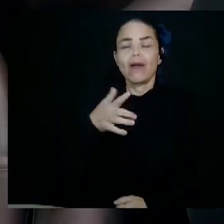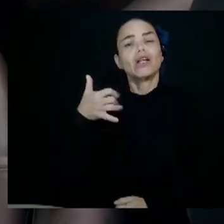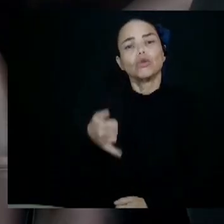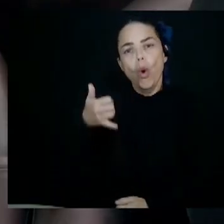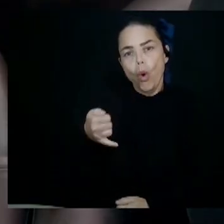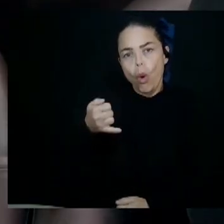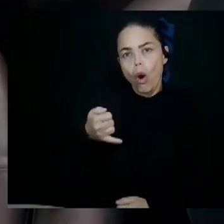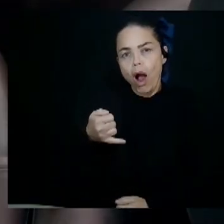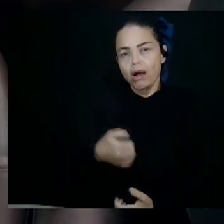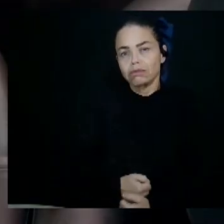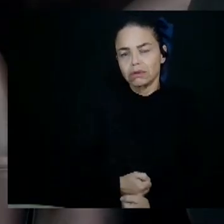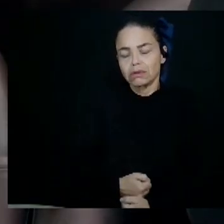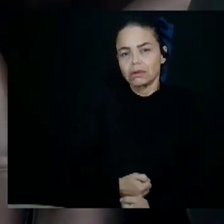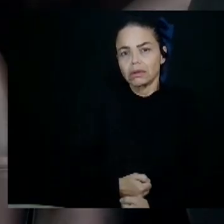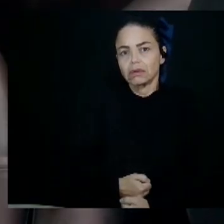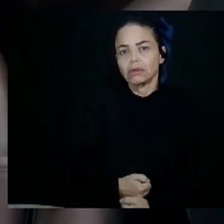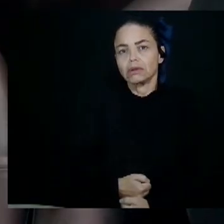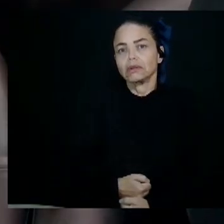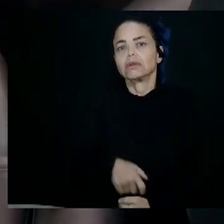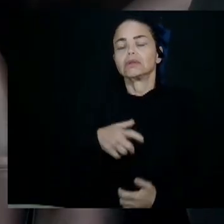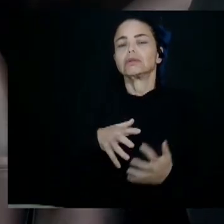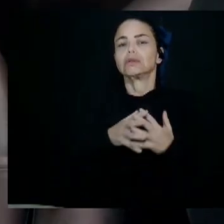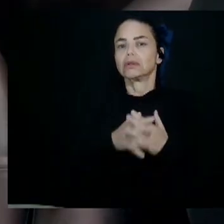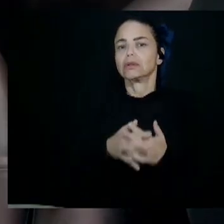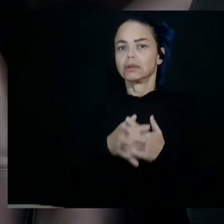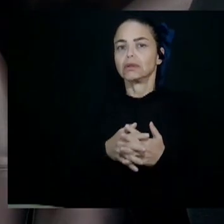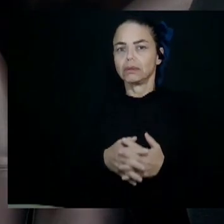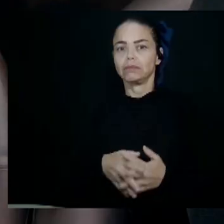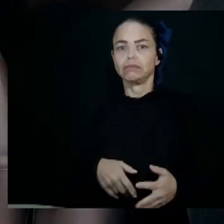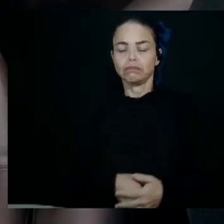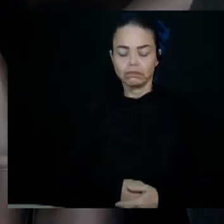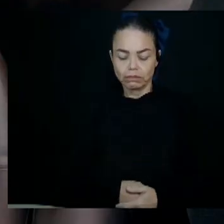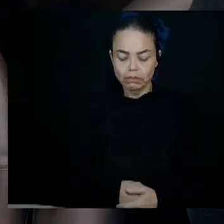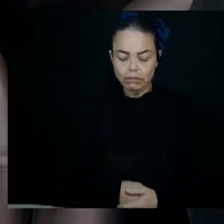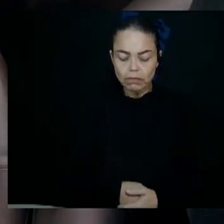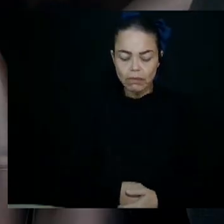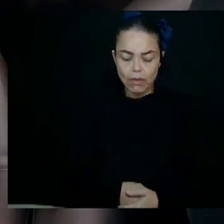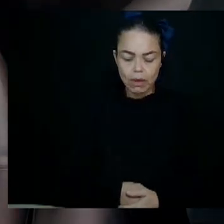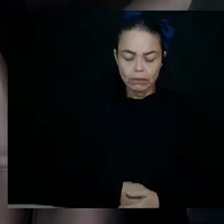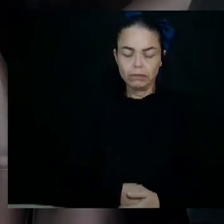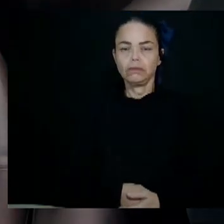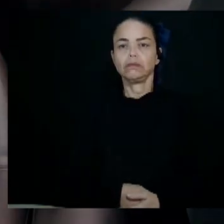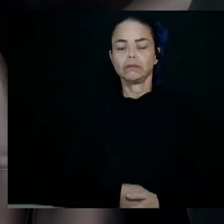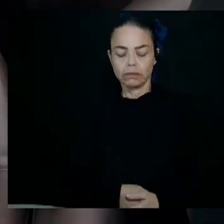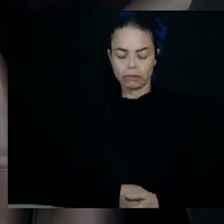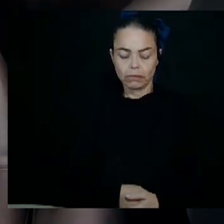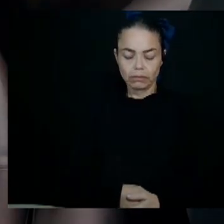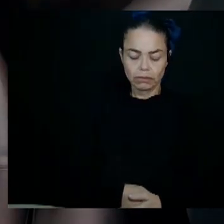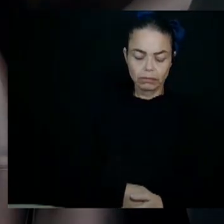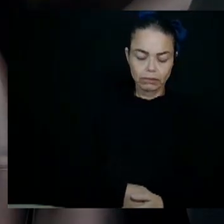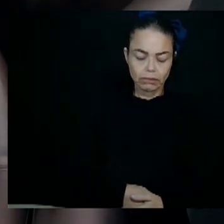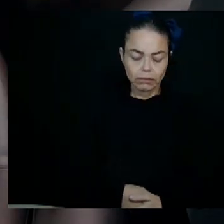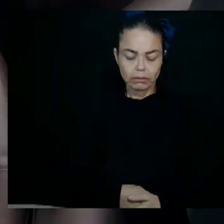produz toxinas. Isso produz, sim, faz com que o nosso corpo